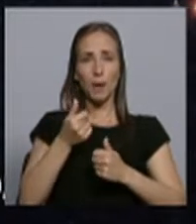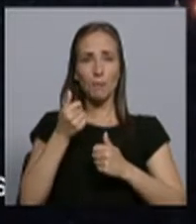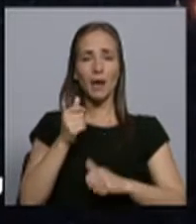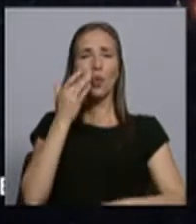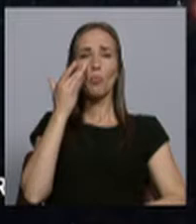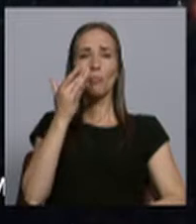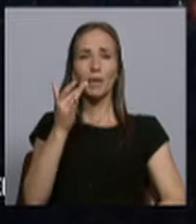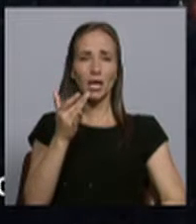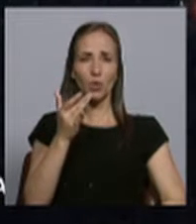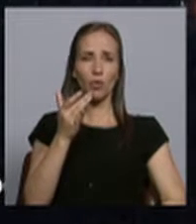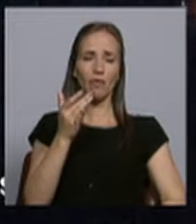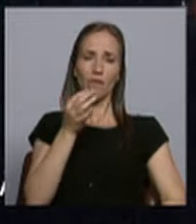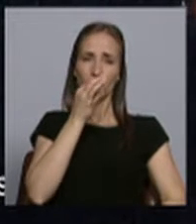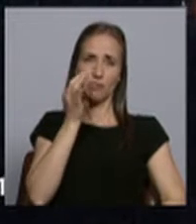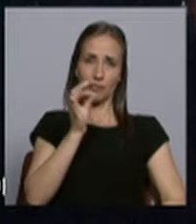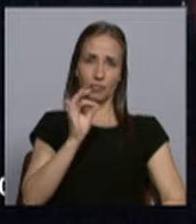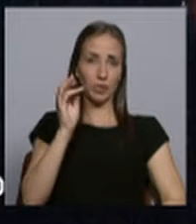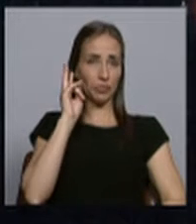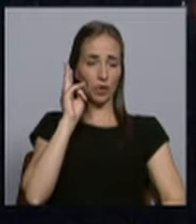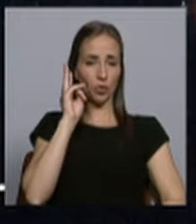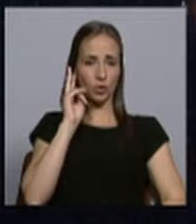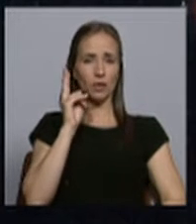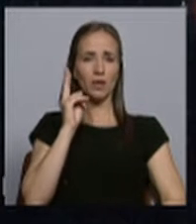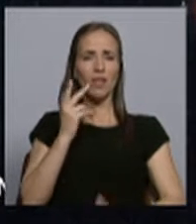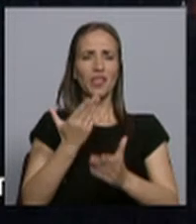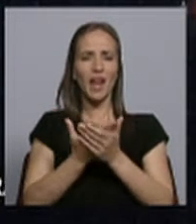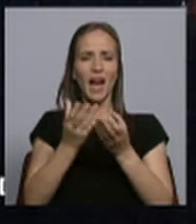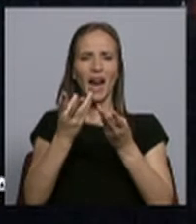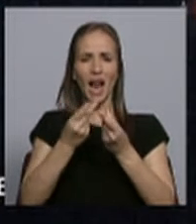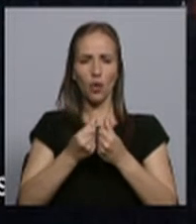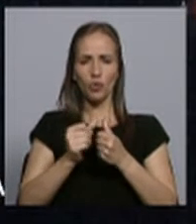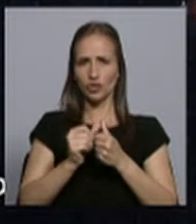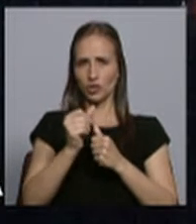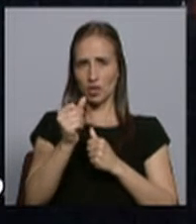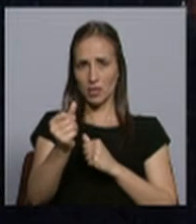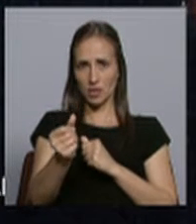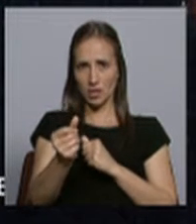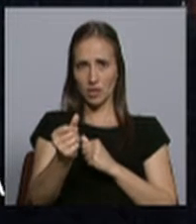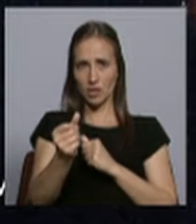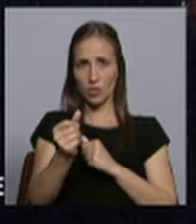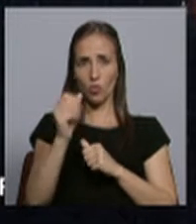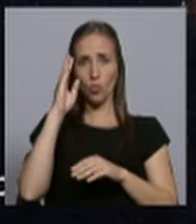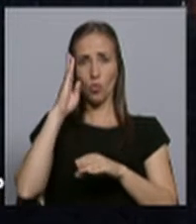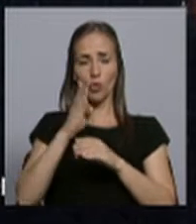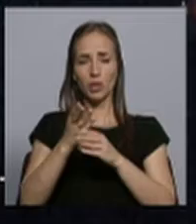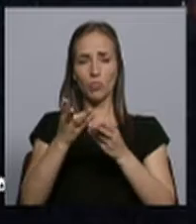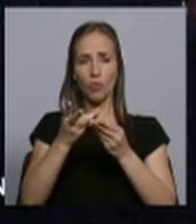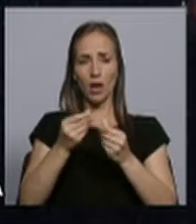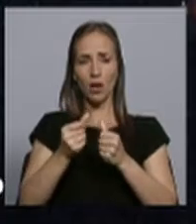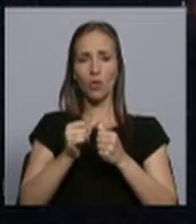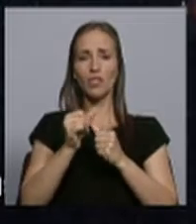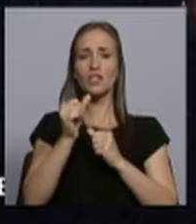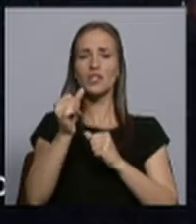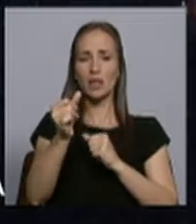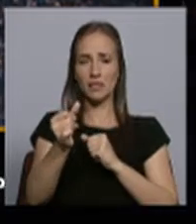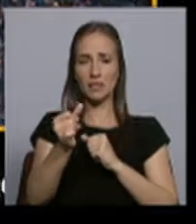bem e, portanto, é precioso para fazer o cálculo das distâncias. E então, o último cálculo das distâncias desta galáxia diz-nos que ela